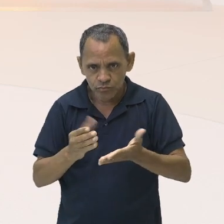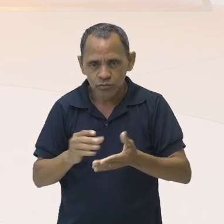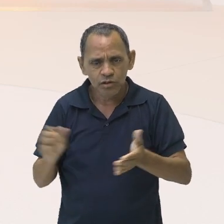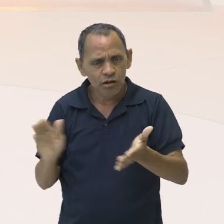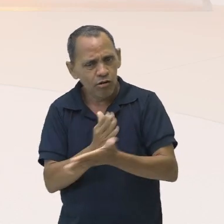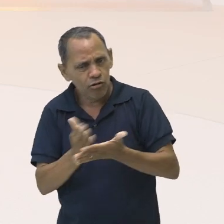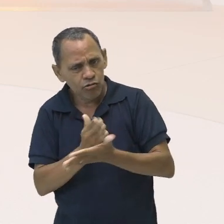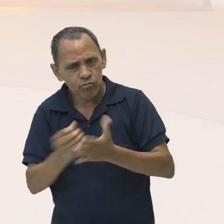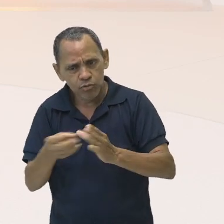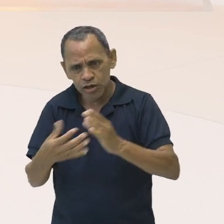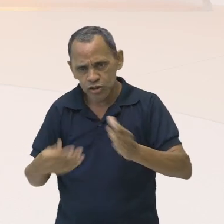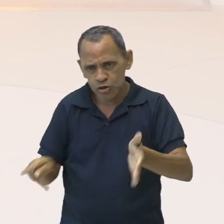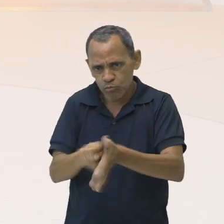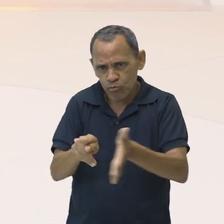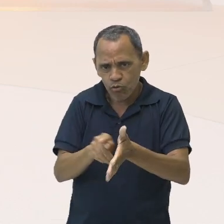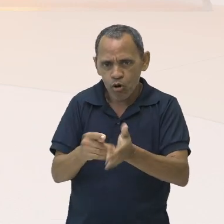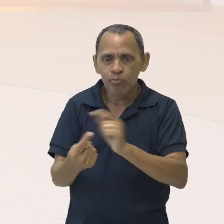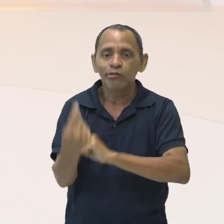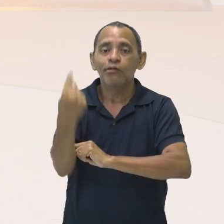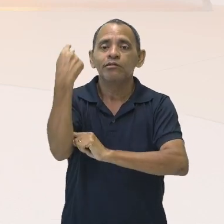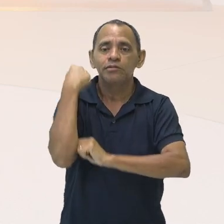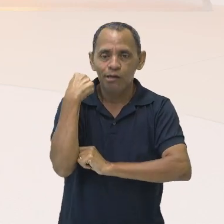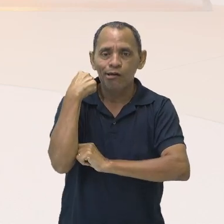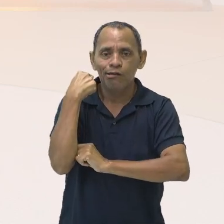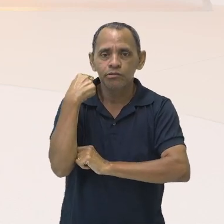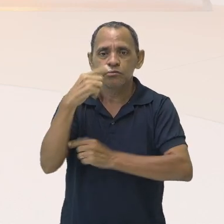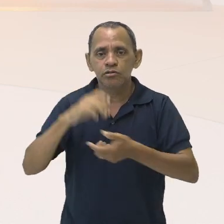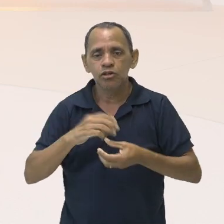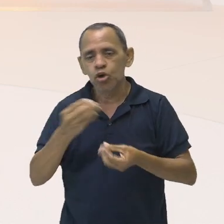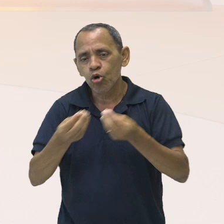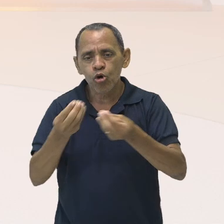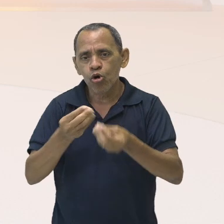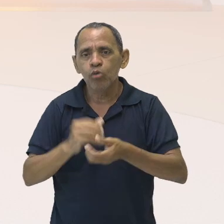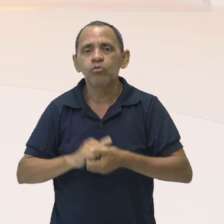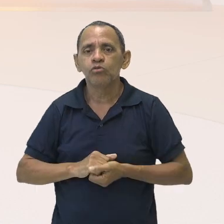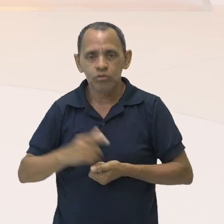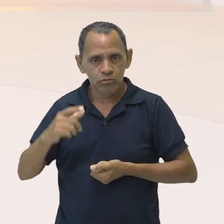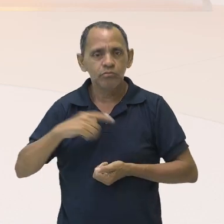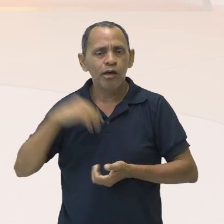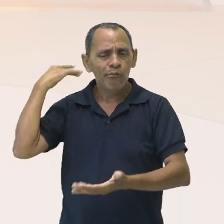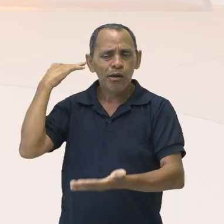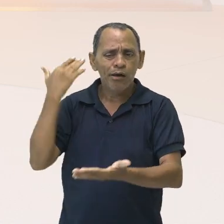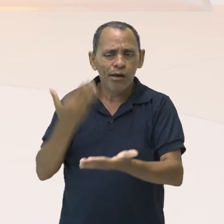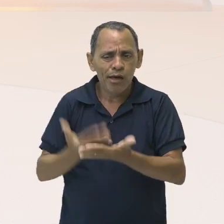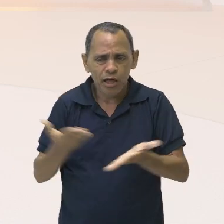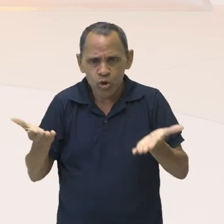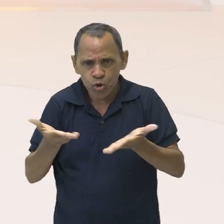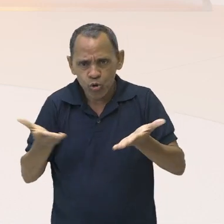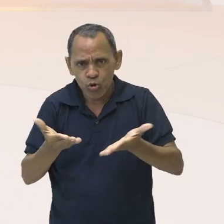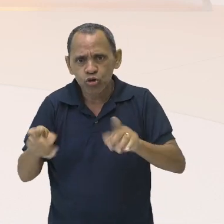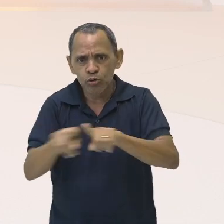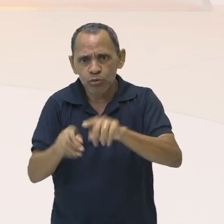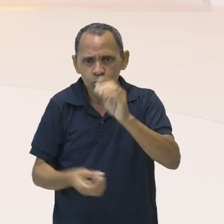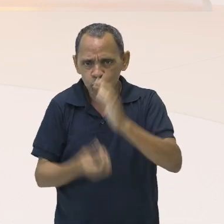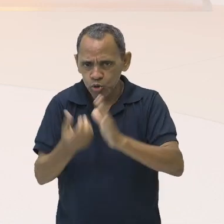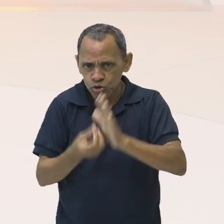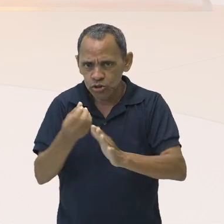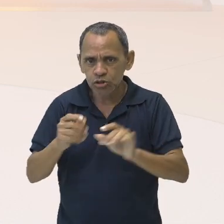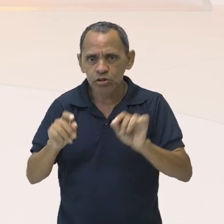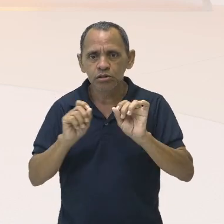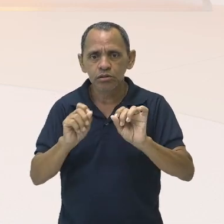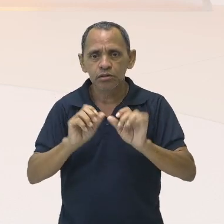do passado da região amazônica e de como que ela tem sido importante até hoje com relação à produção